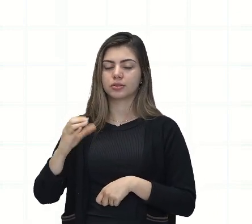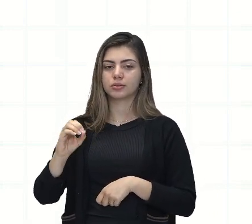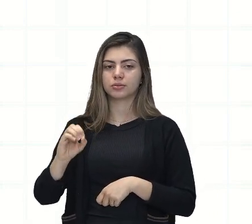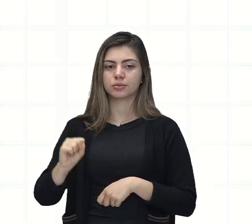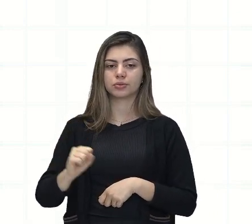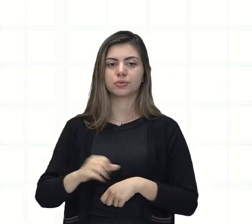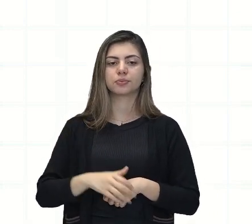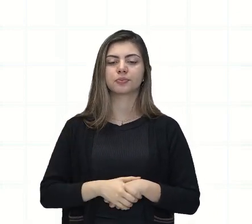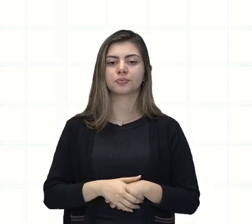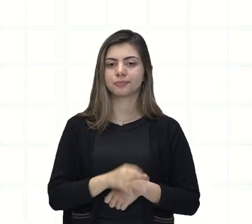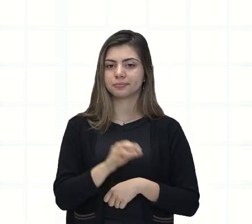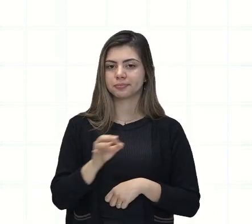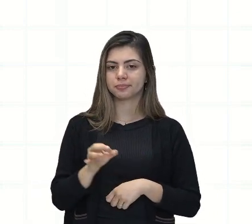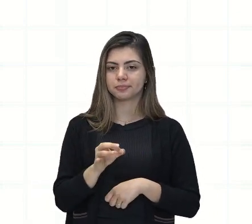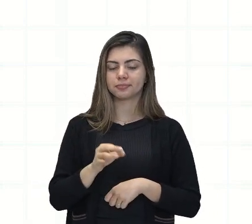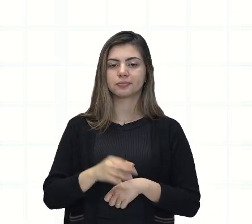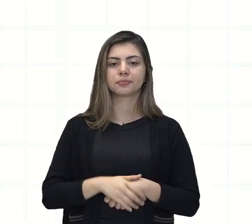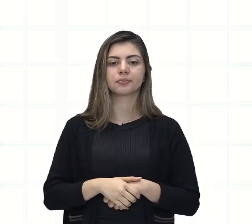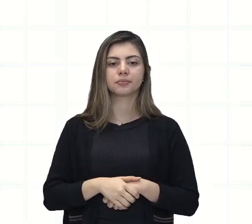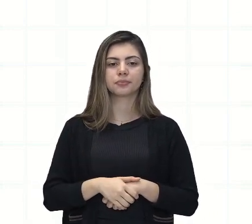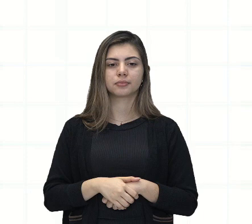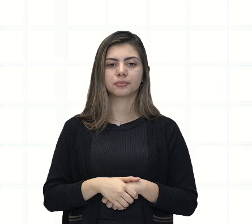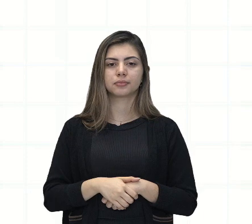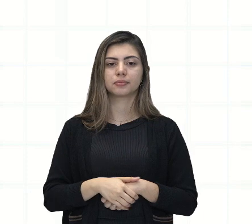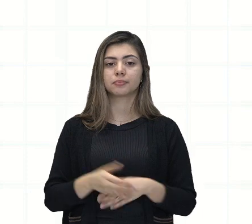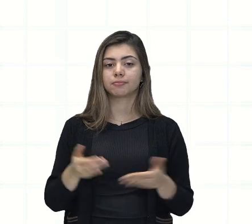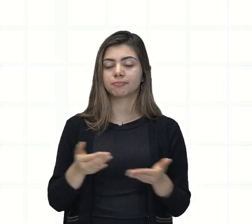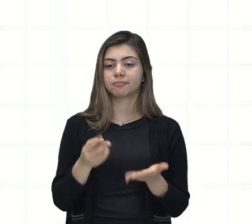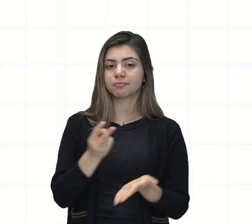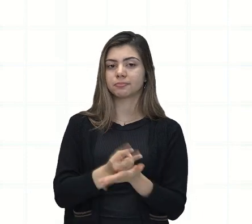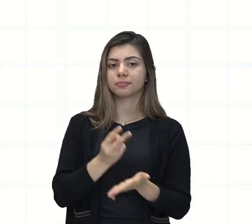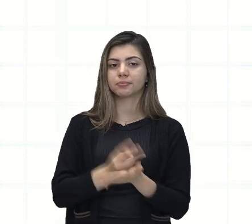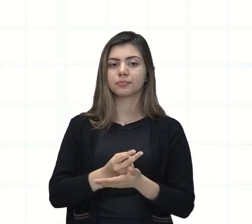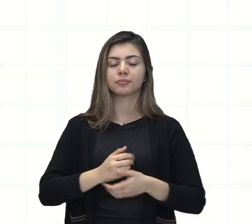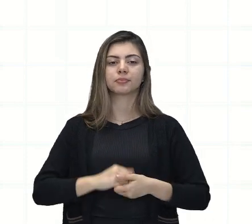2/3. Certo, turmas? Vamos adiante.